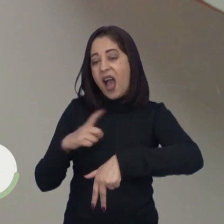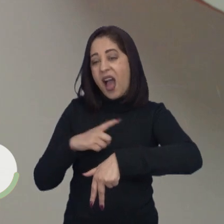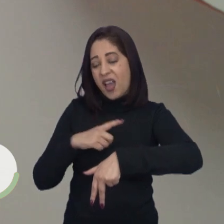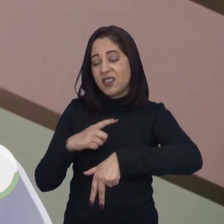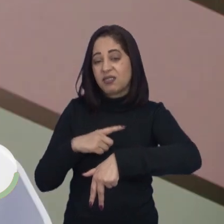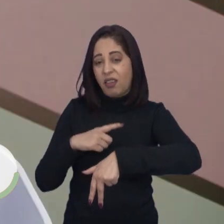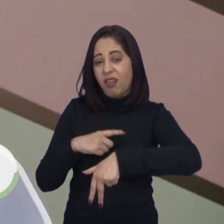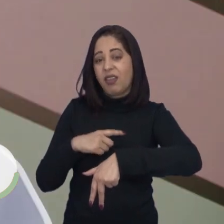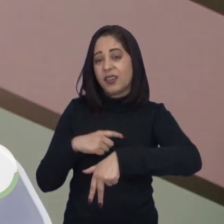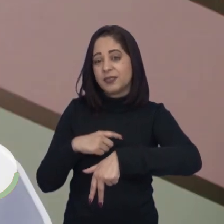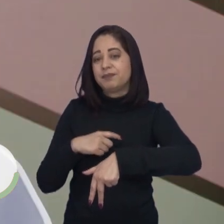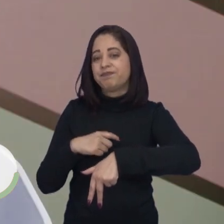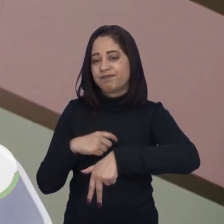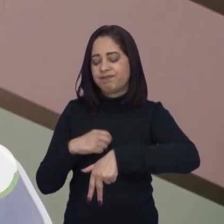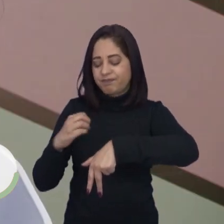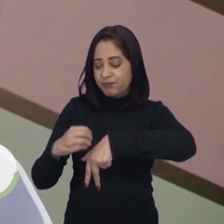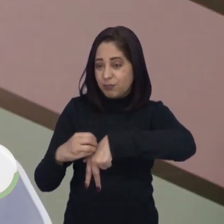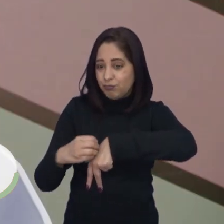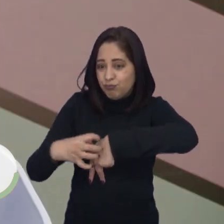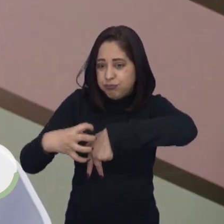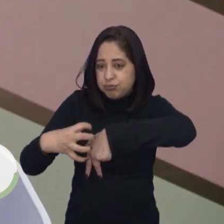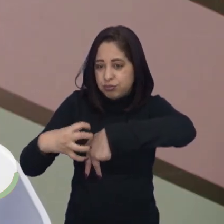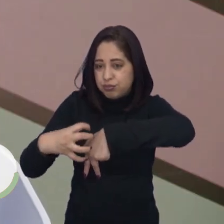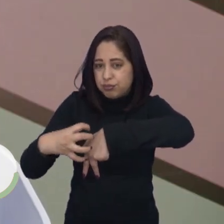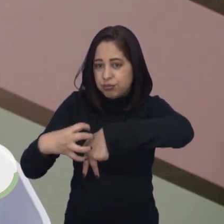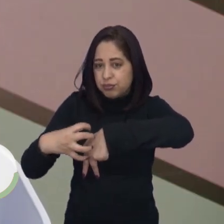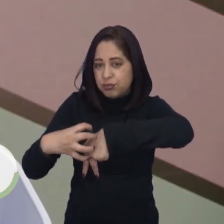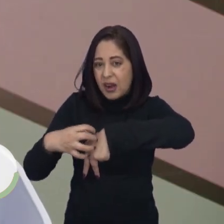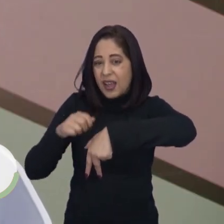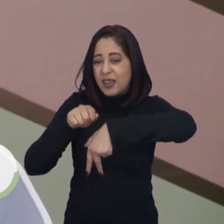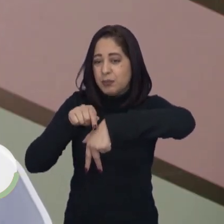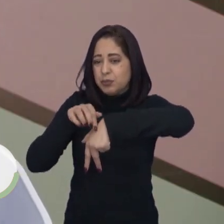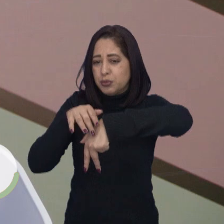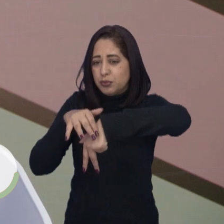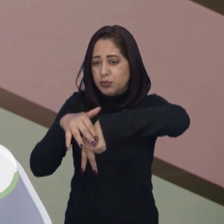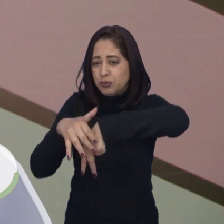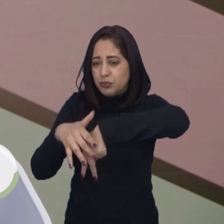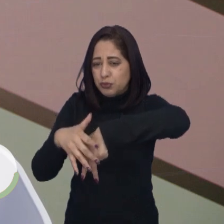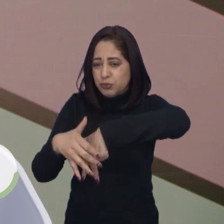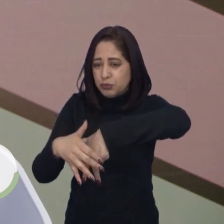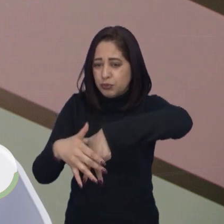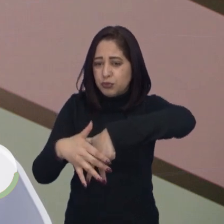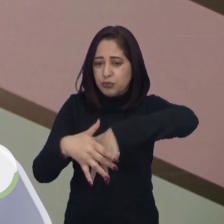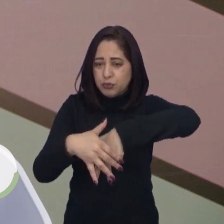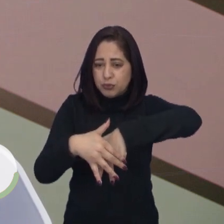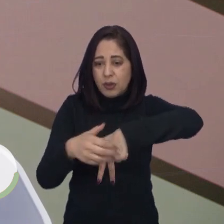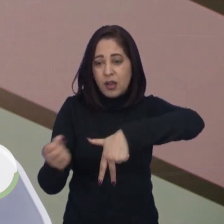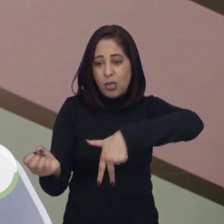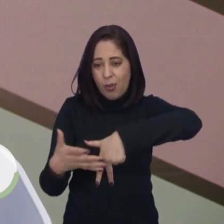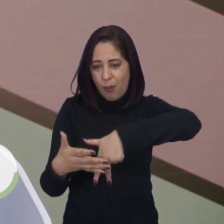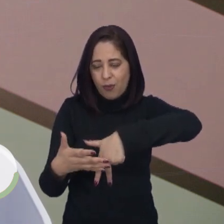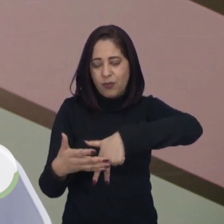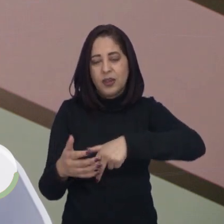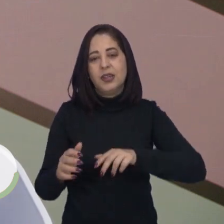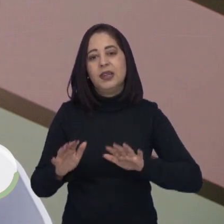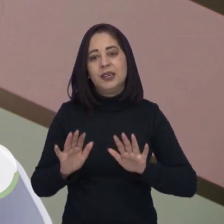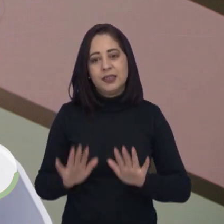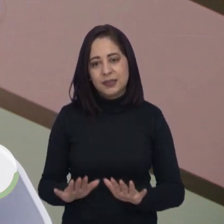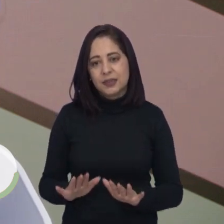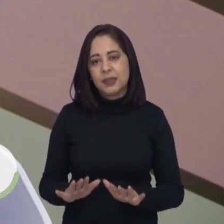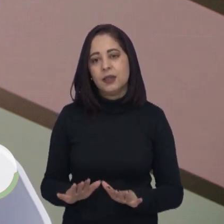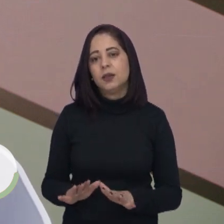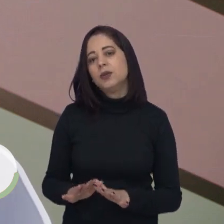Koebner, que é, a partir daquele trauma, começa a se surgir novas lesões. Então,